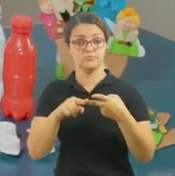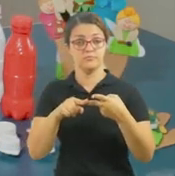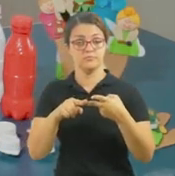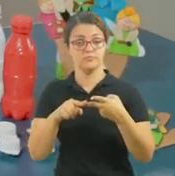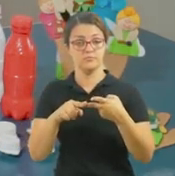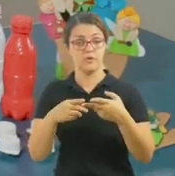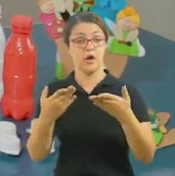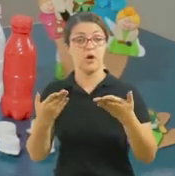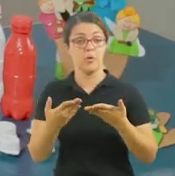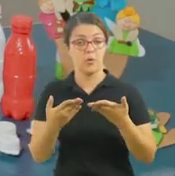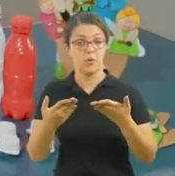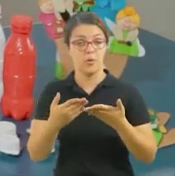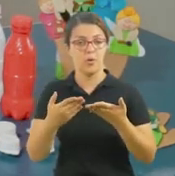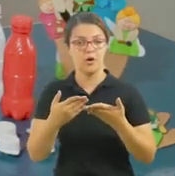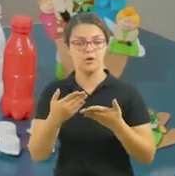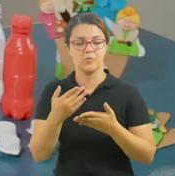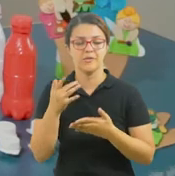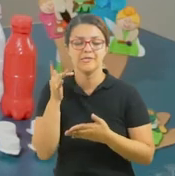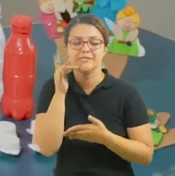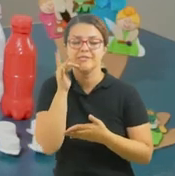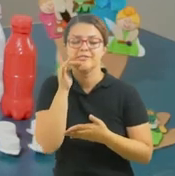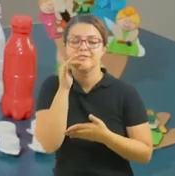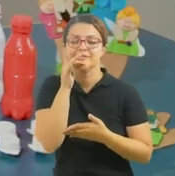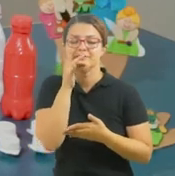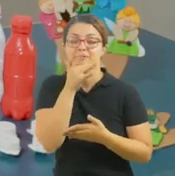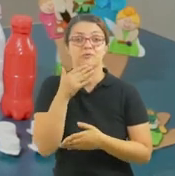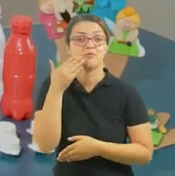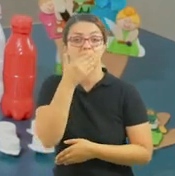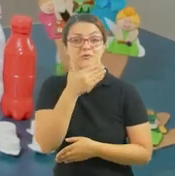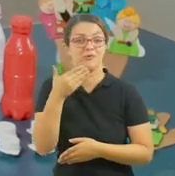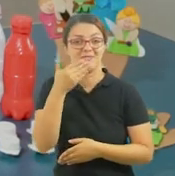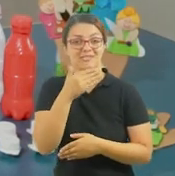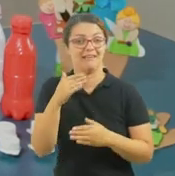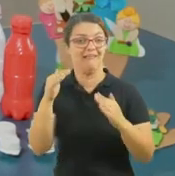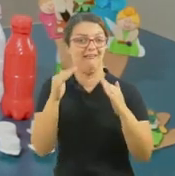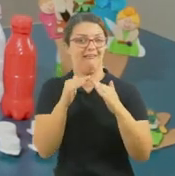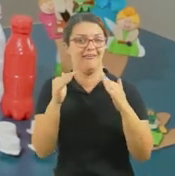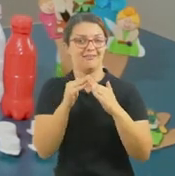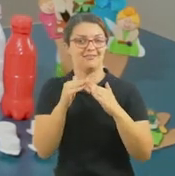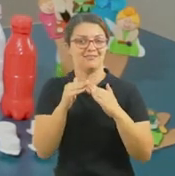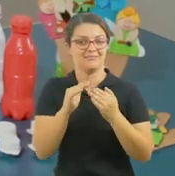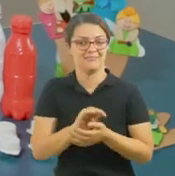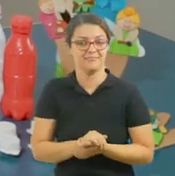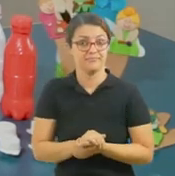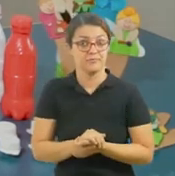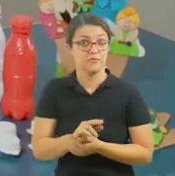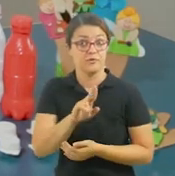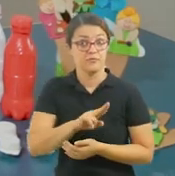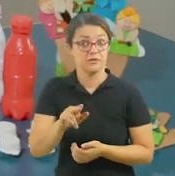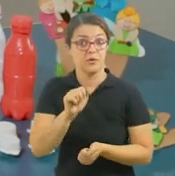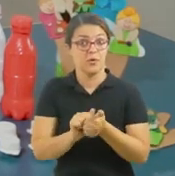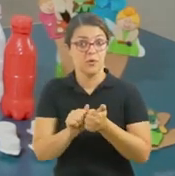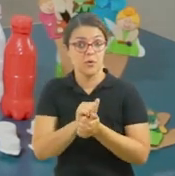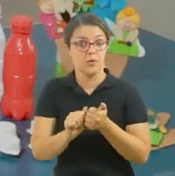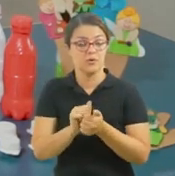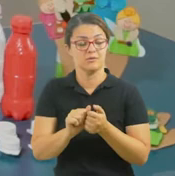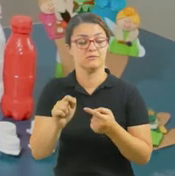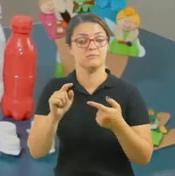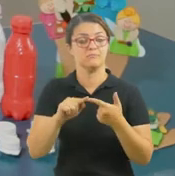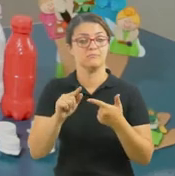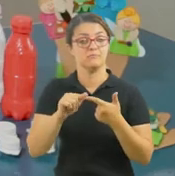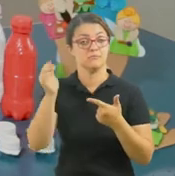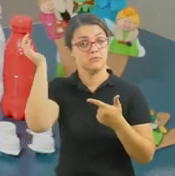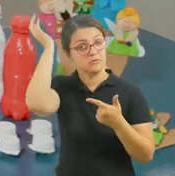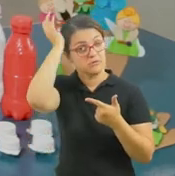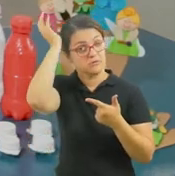fazer essa deliciosa sobremesa aí na sua casa, que tal? Veja bem, você vai usar arroz, leite